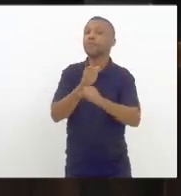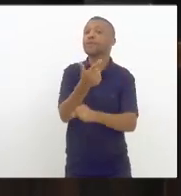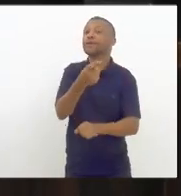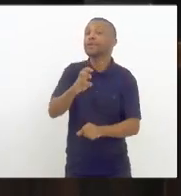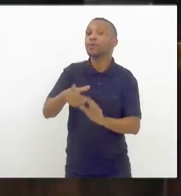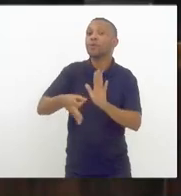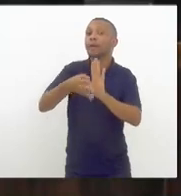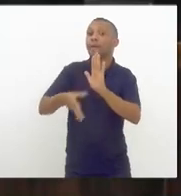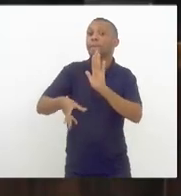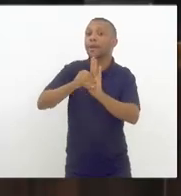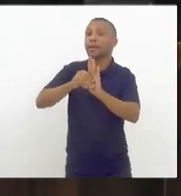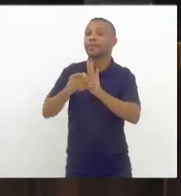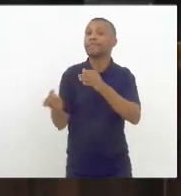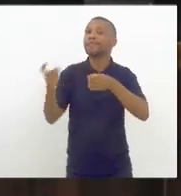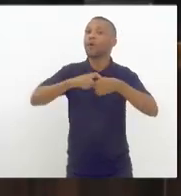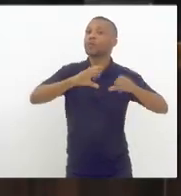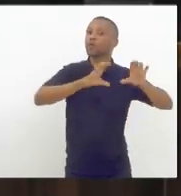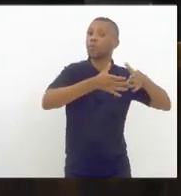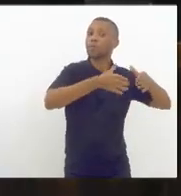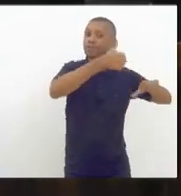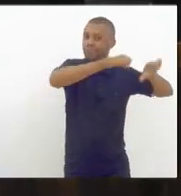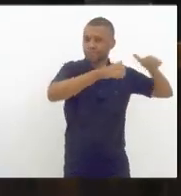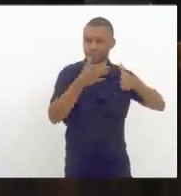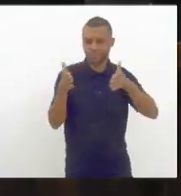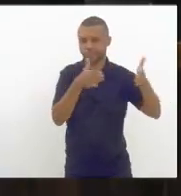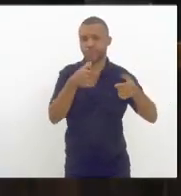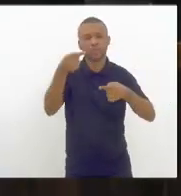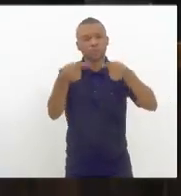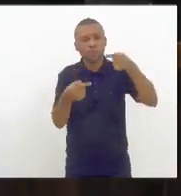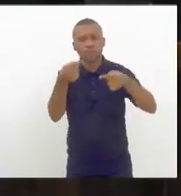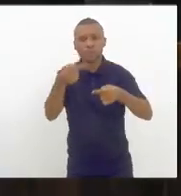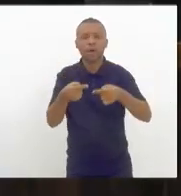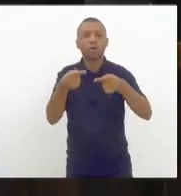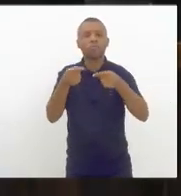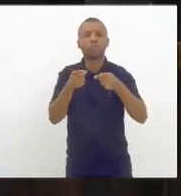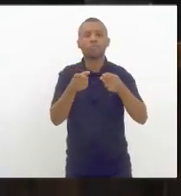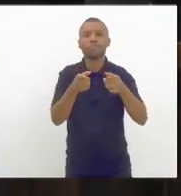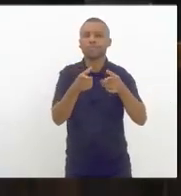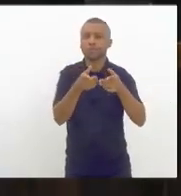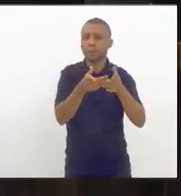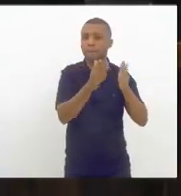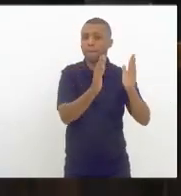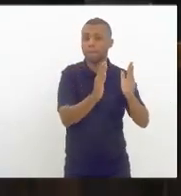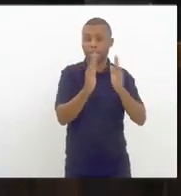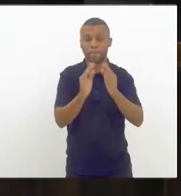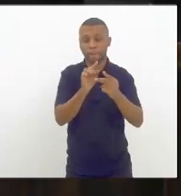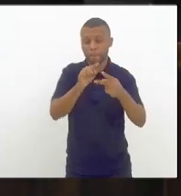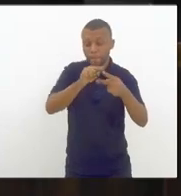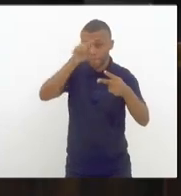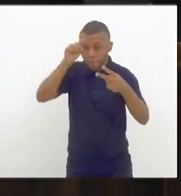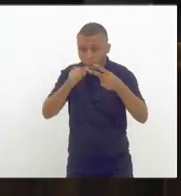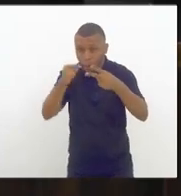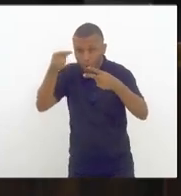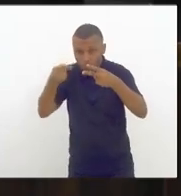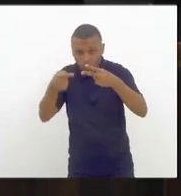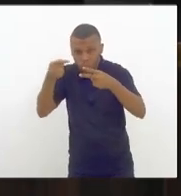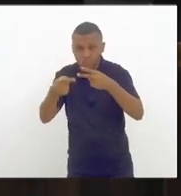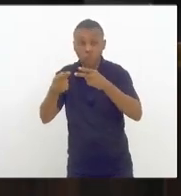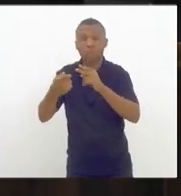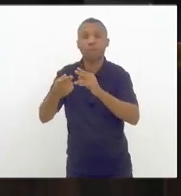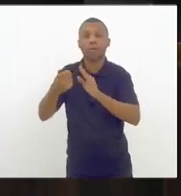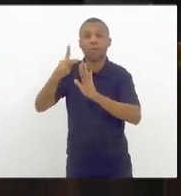retorna às comissões. Em tramitação ordinária, em segunda discussão, redação do vencido, assim